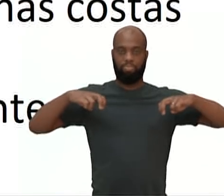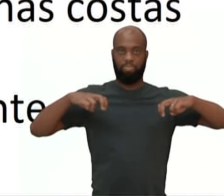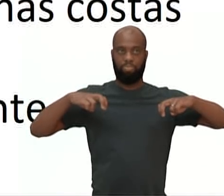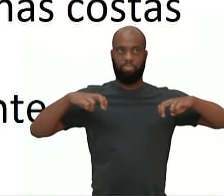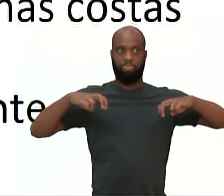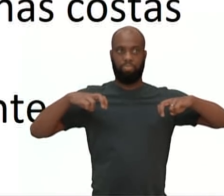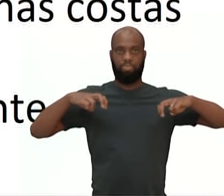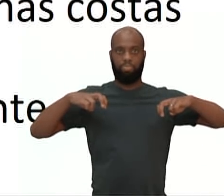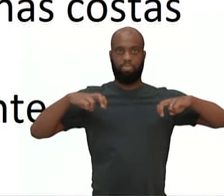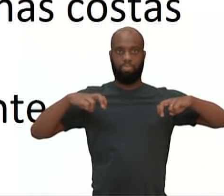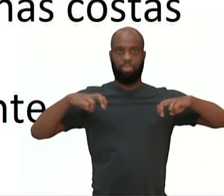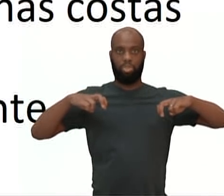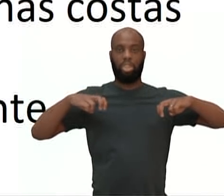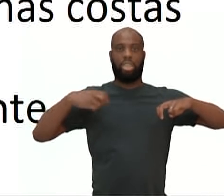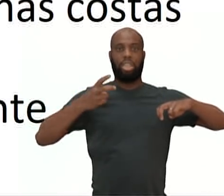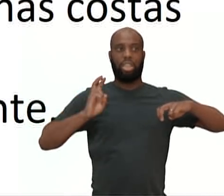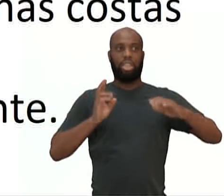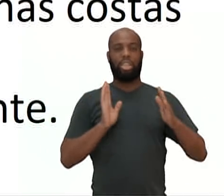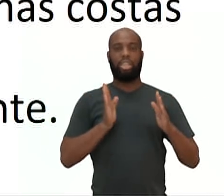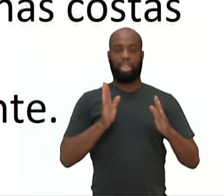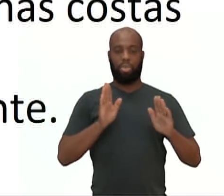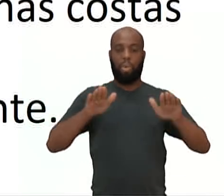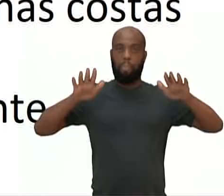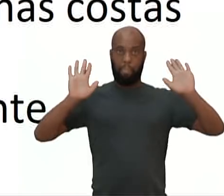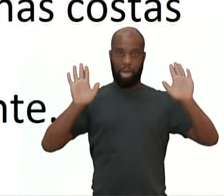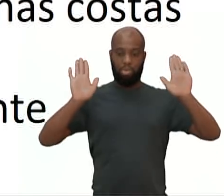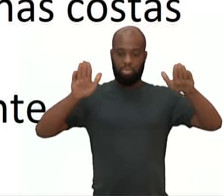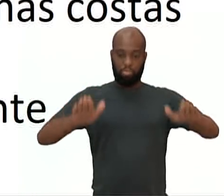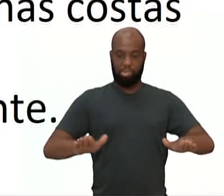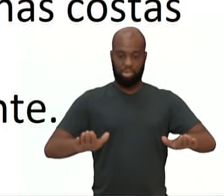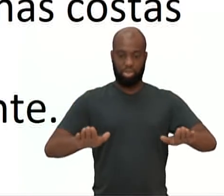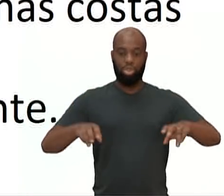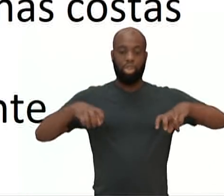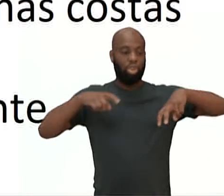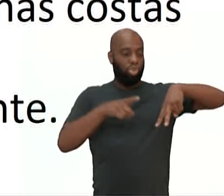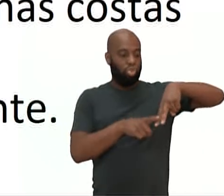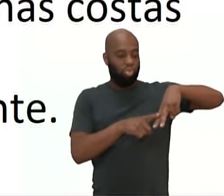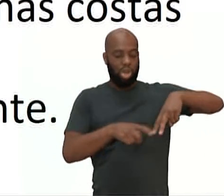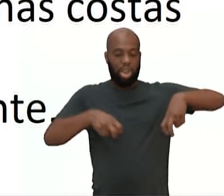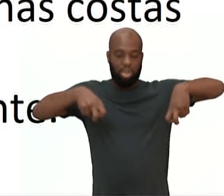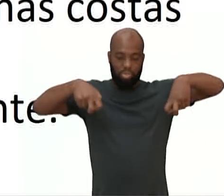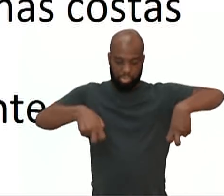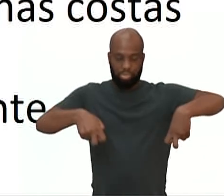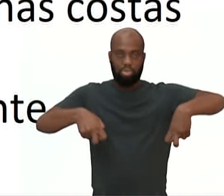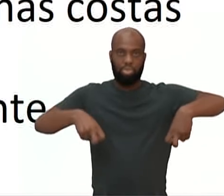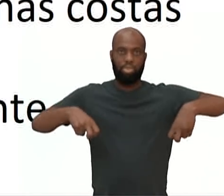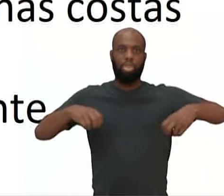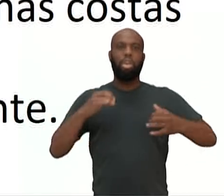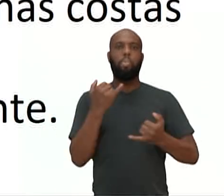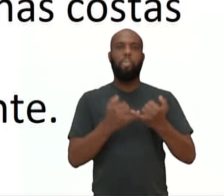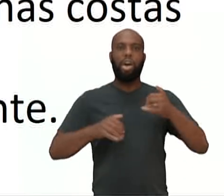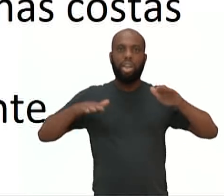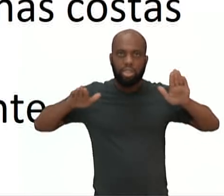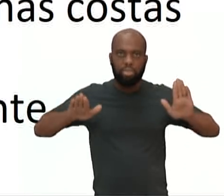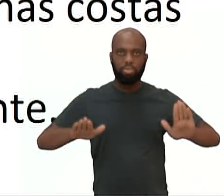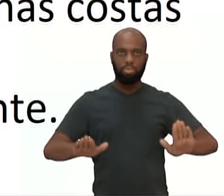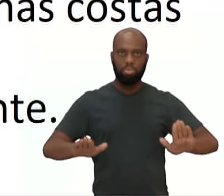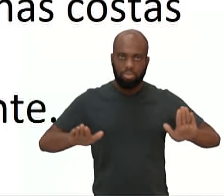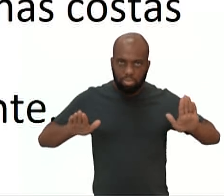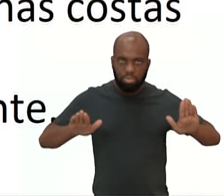apoios. Então, joelhos e mãos no chão. Posição similar à da execução de flexão de braço, né?